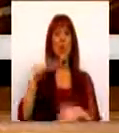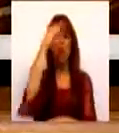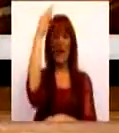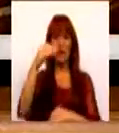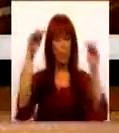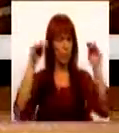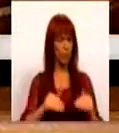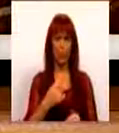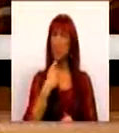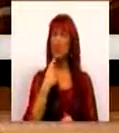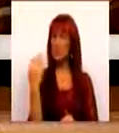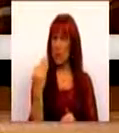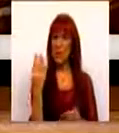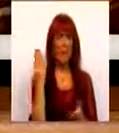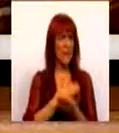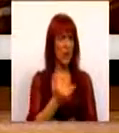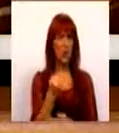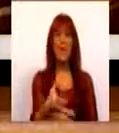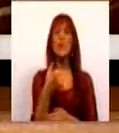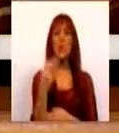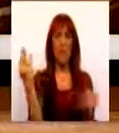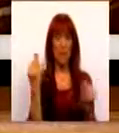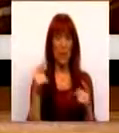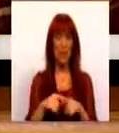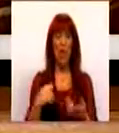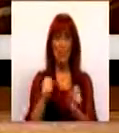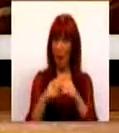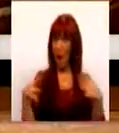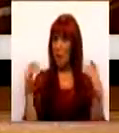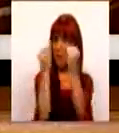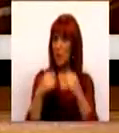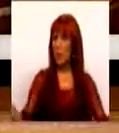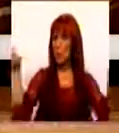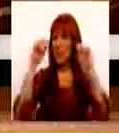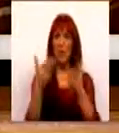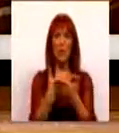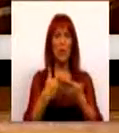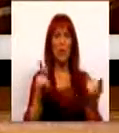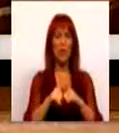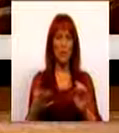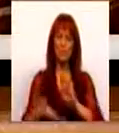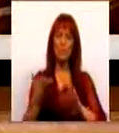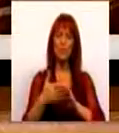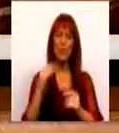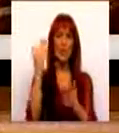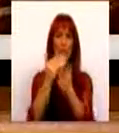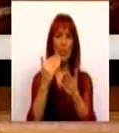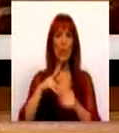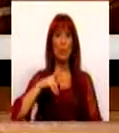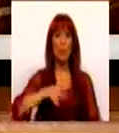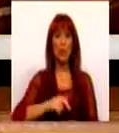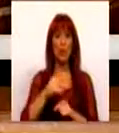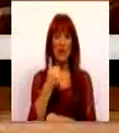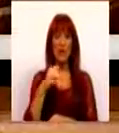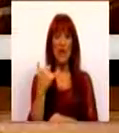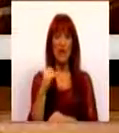já significativamente desde 2014. Estamos a aumentar a inovação na economia, com a aceleração do Portugal 2020, que registra